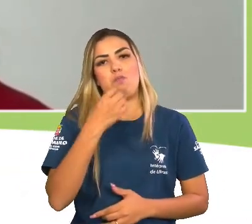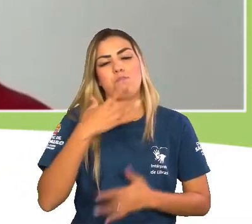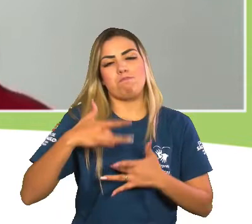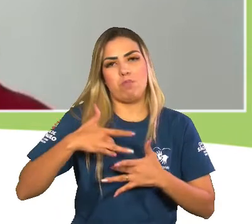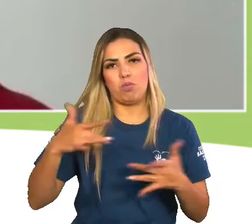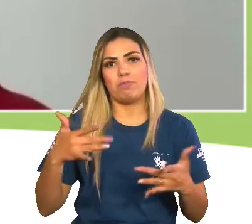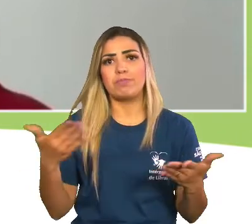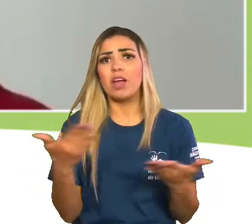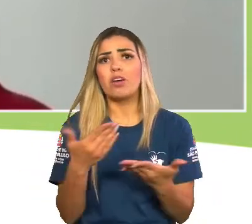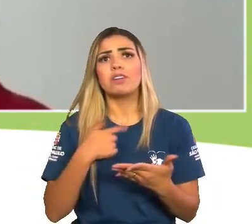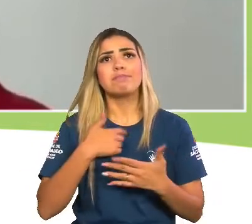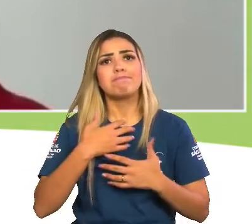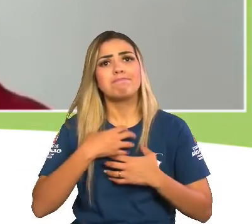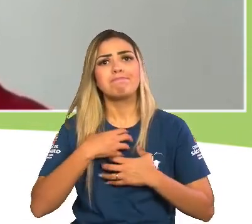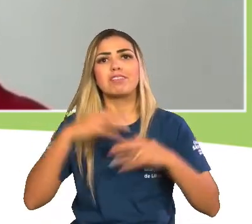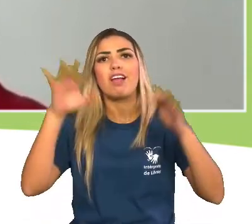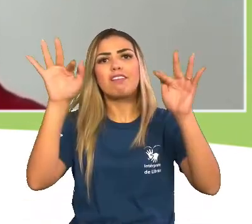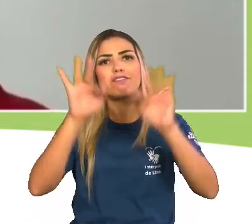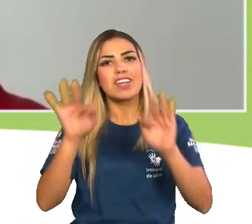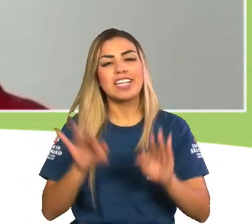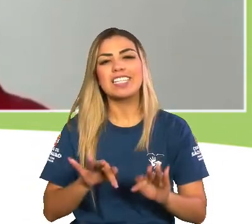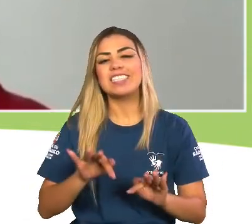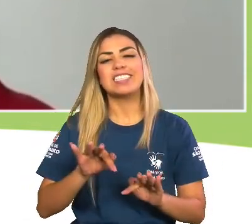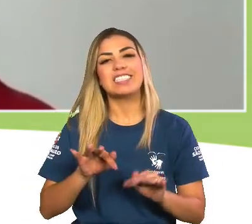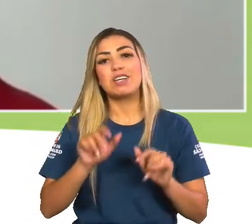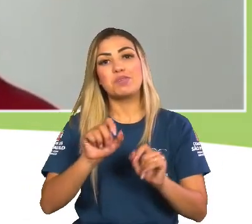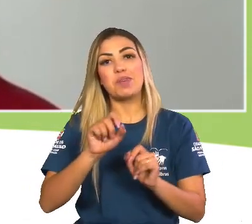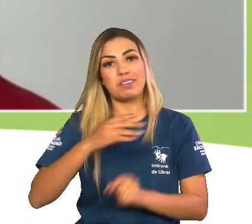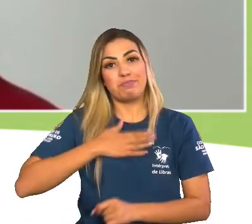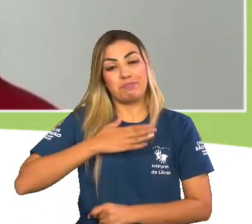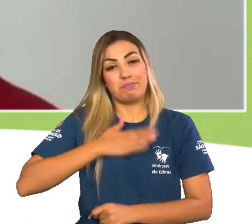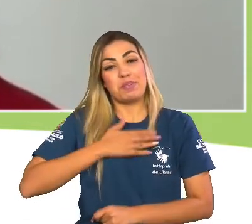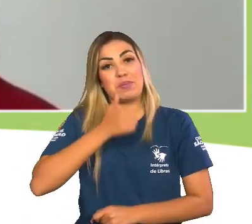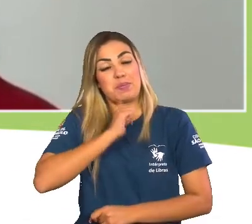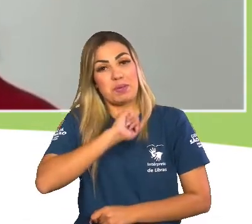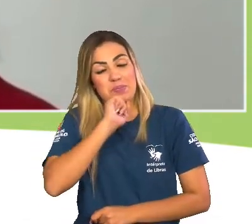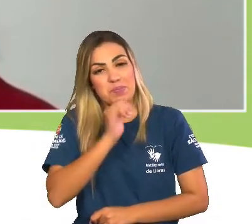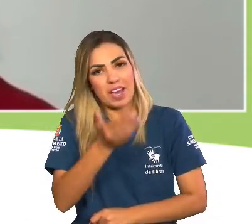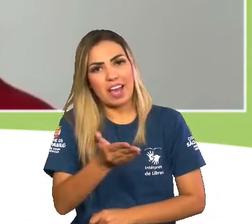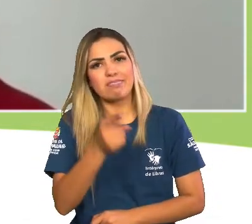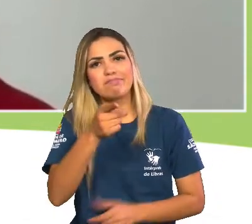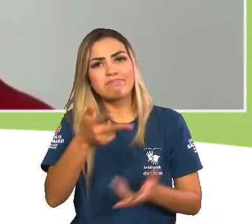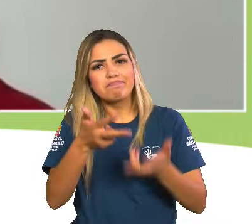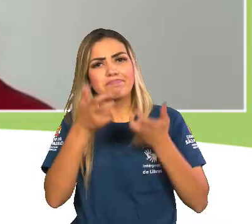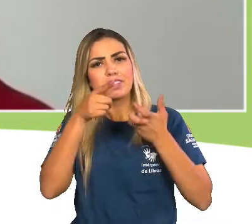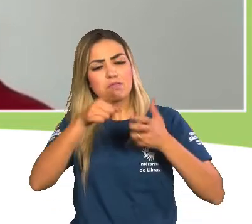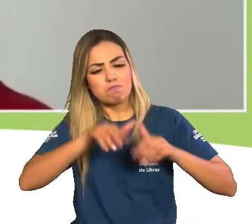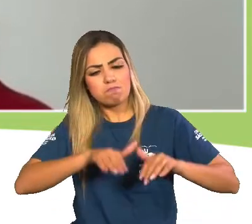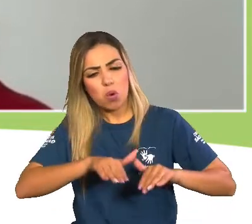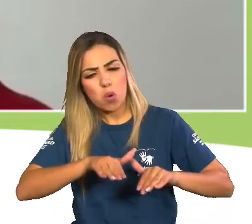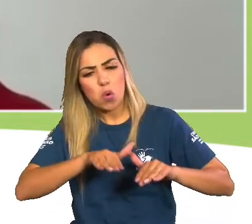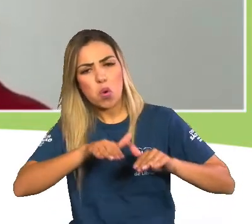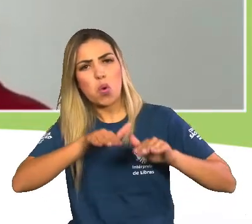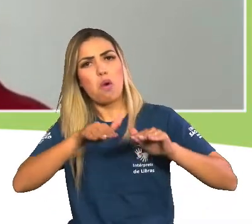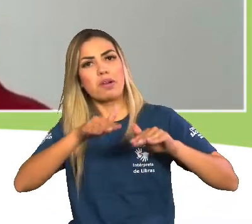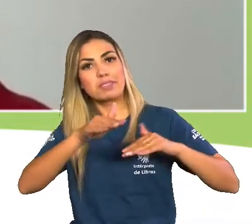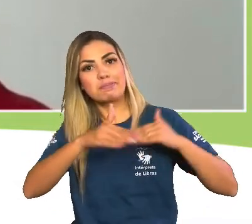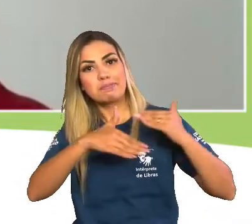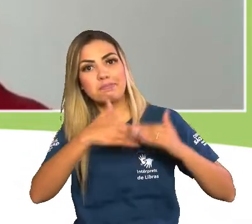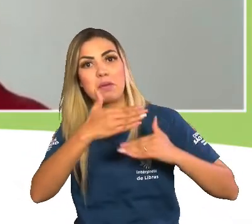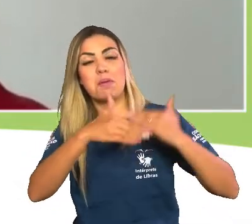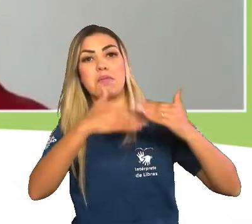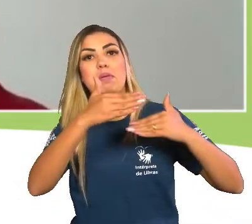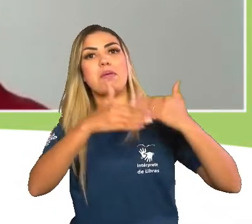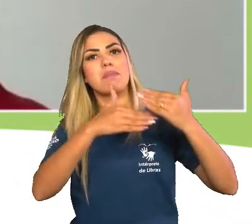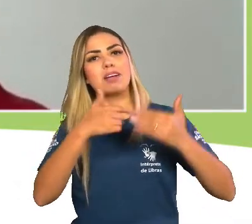muito feliz, sou muito feliz por ser sua mãe e acompanhar a sua evolução todos esses anos e dizer o quanto